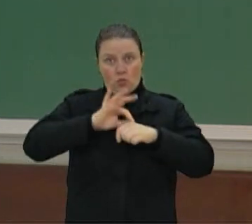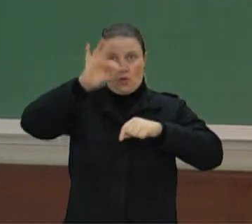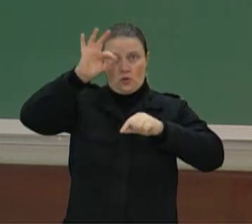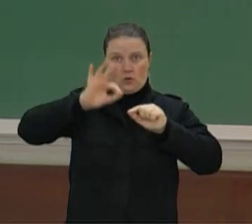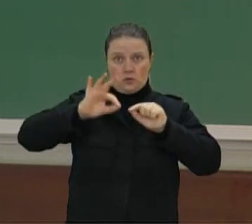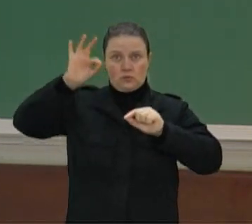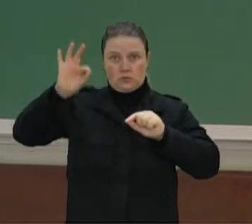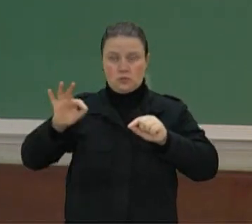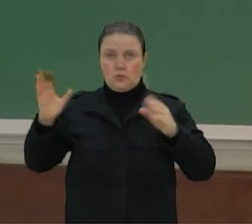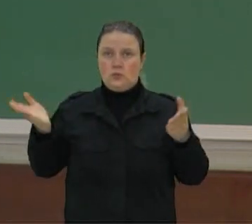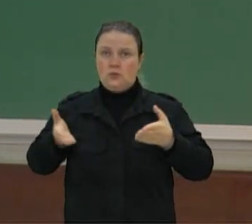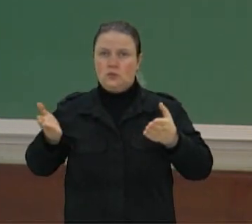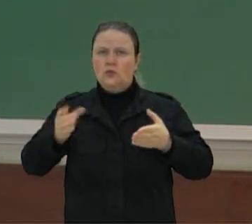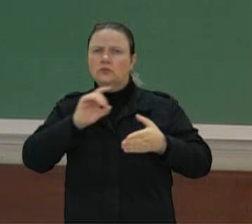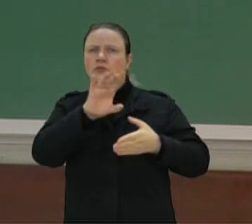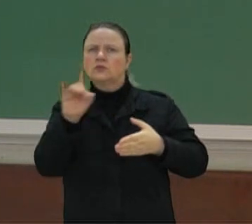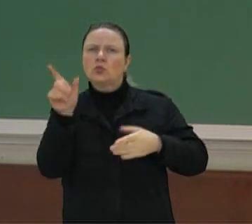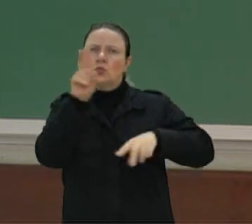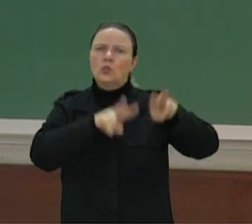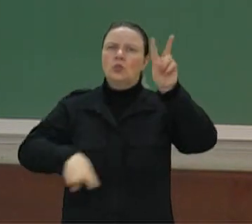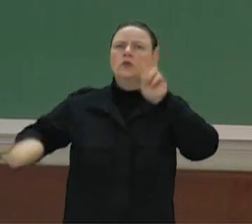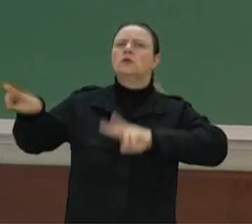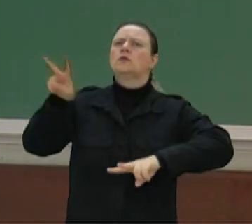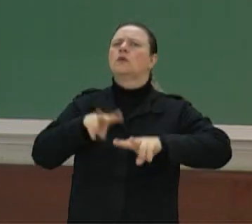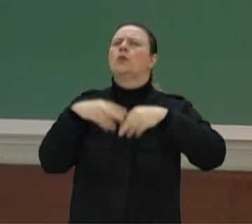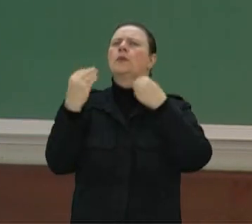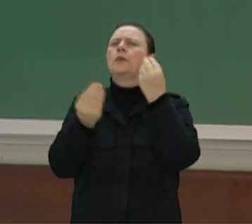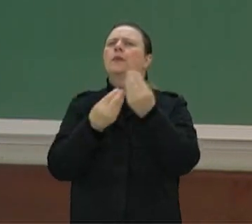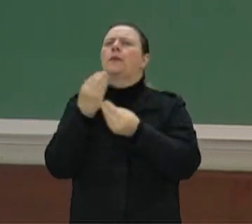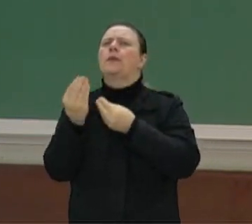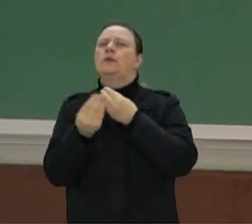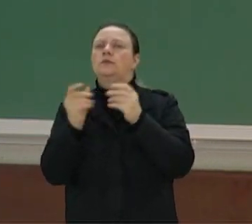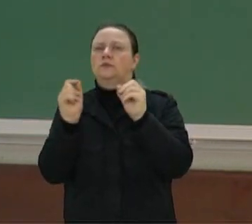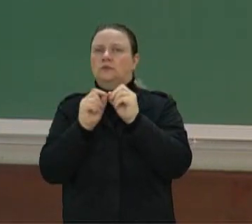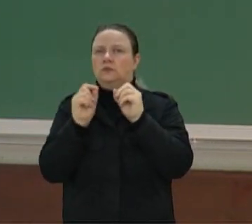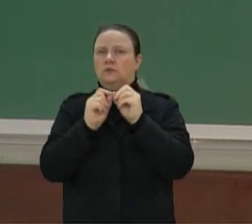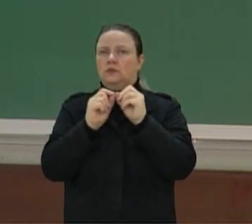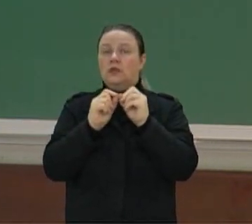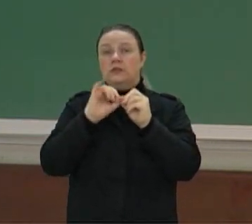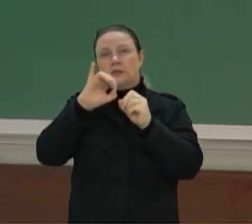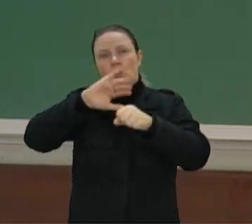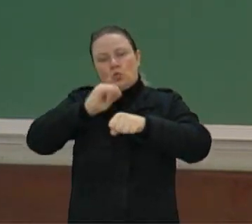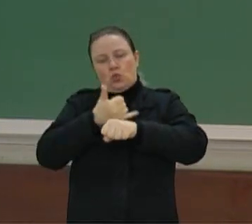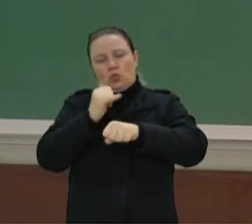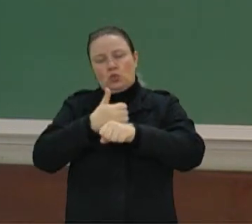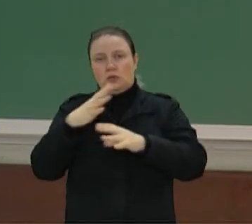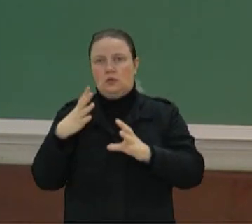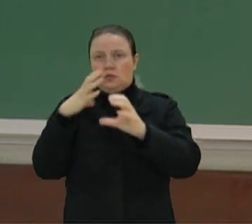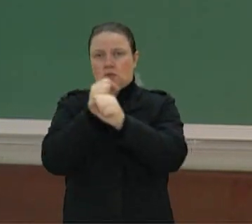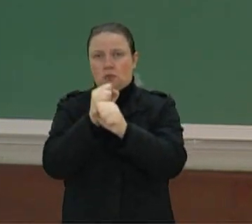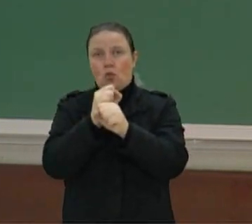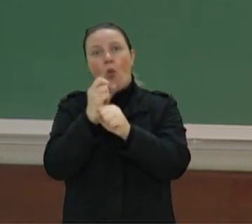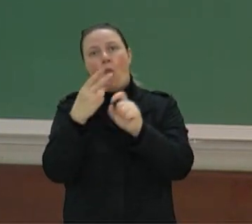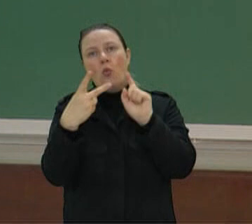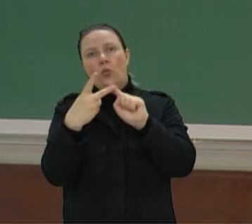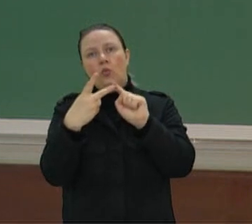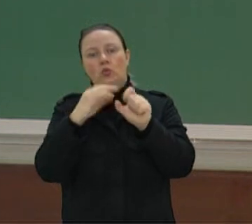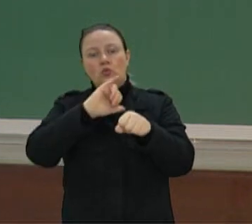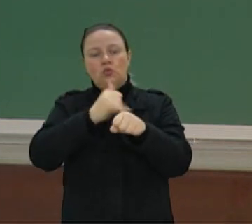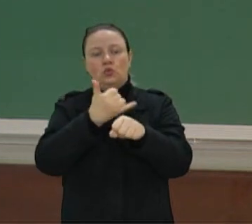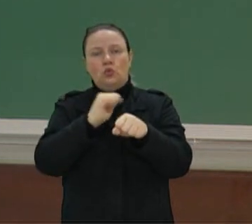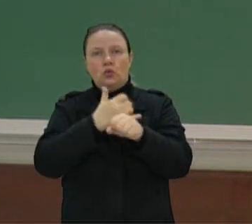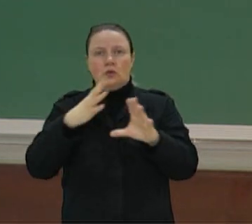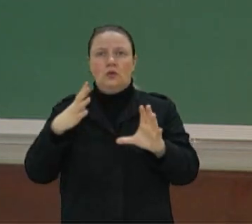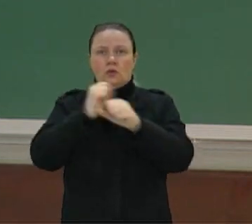primeiros meses. Então, é mais para você visualizar como é que fica, se for a juros simples e se for a juro composto, tá bom? Então,